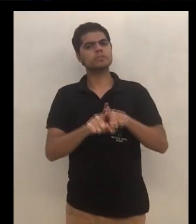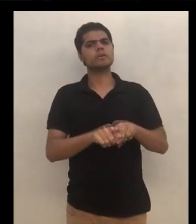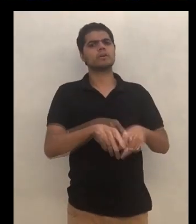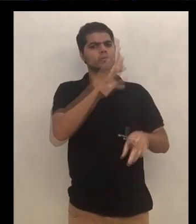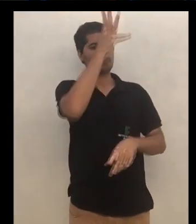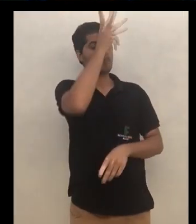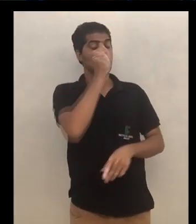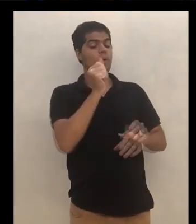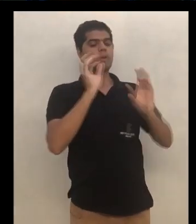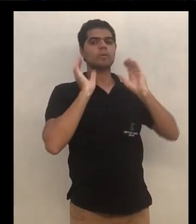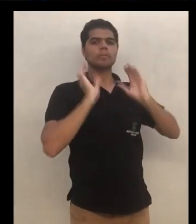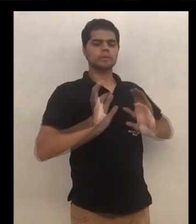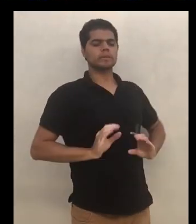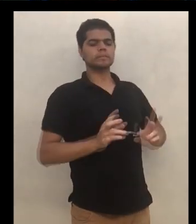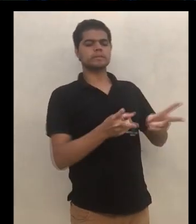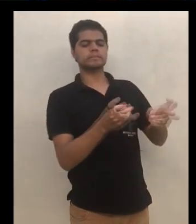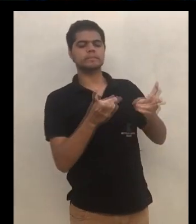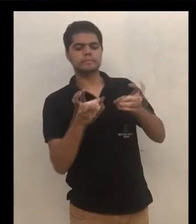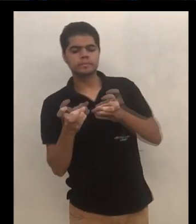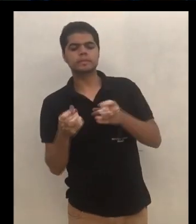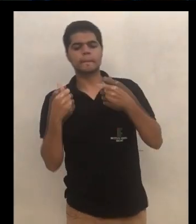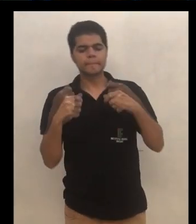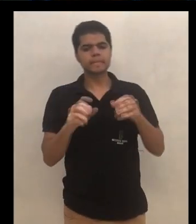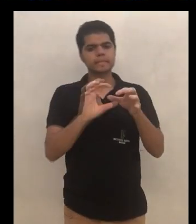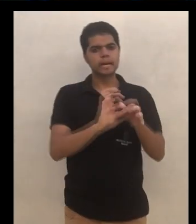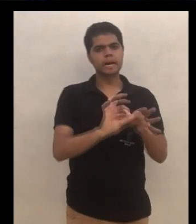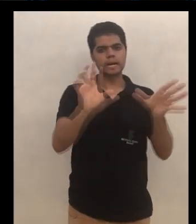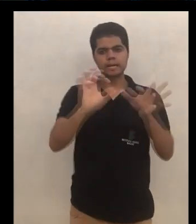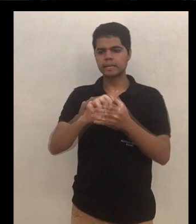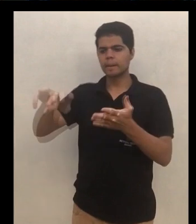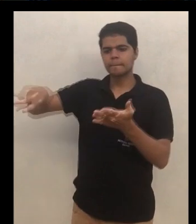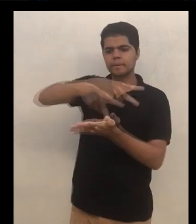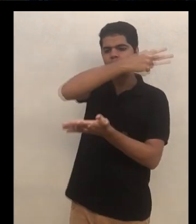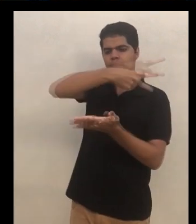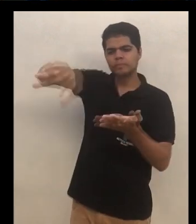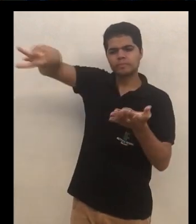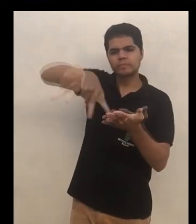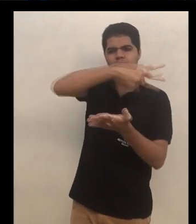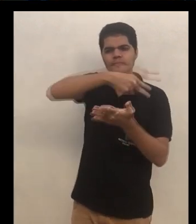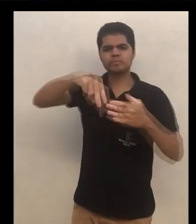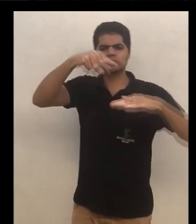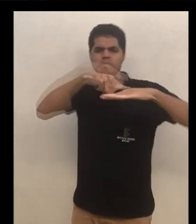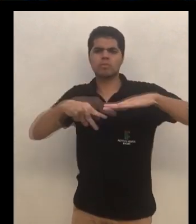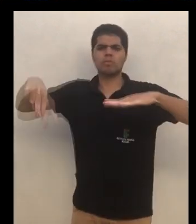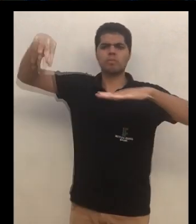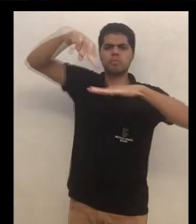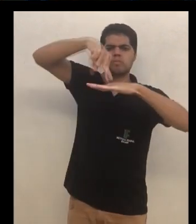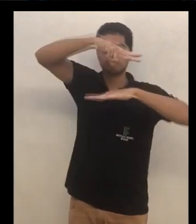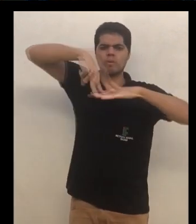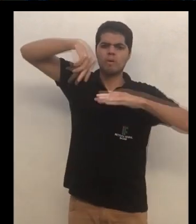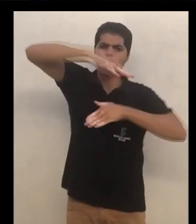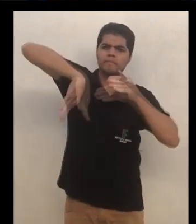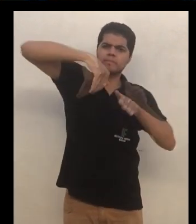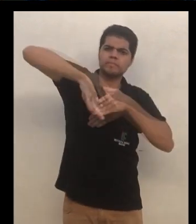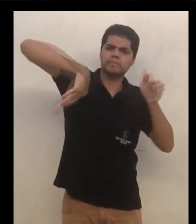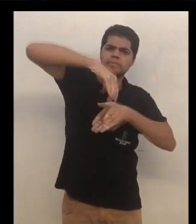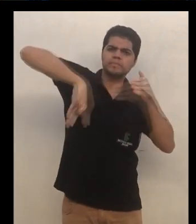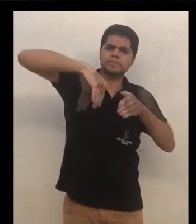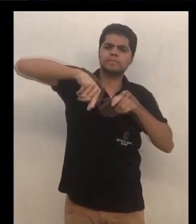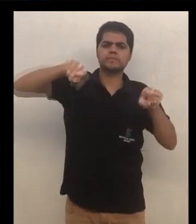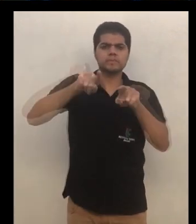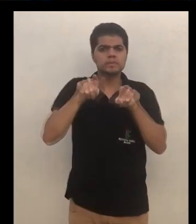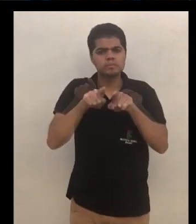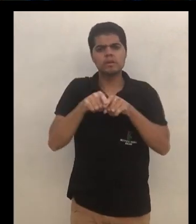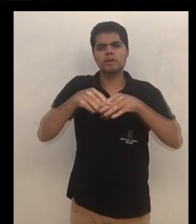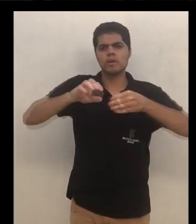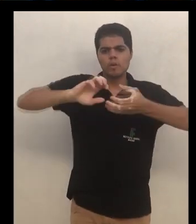O animal tem que ter a liberdade para expressar seu comportamento, para correr, para subir puleiro, né? Para ciscar, para tomar banho de areia.